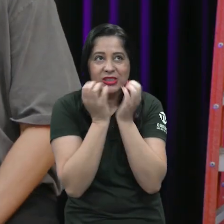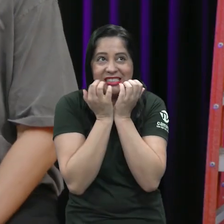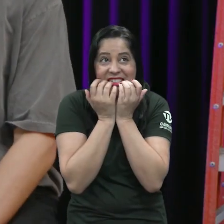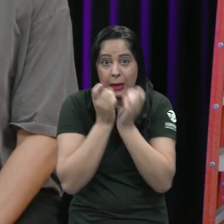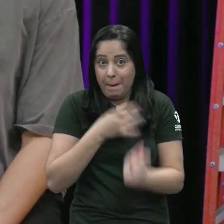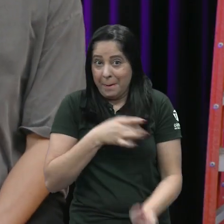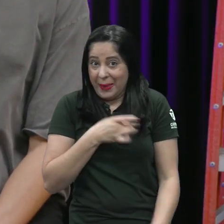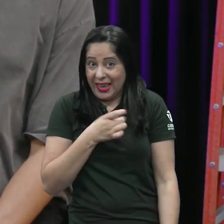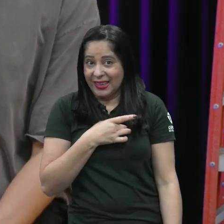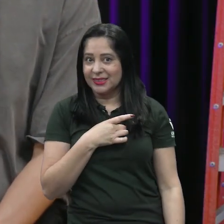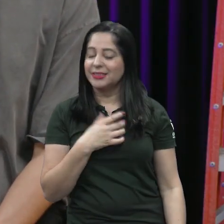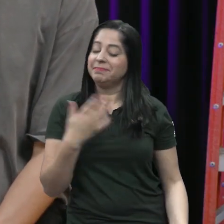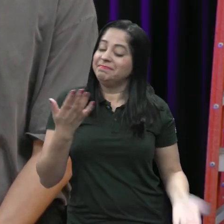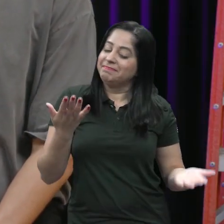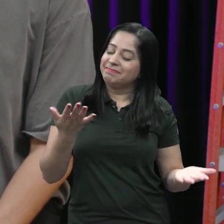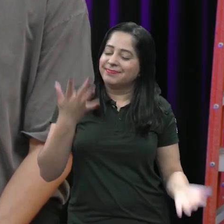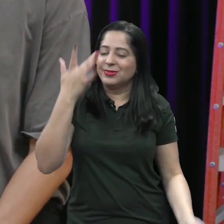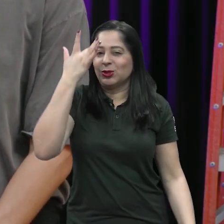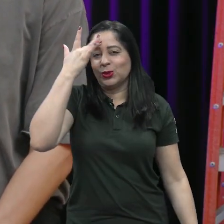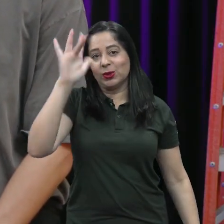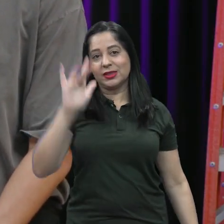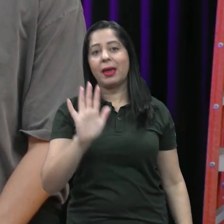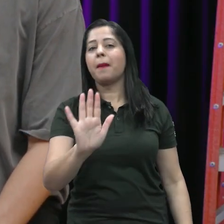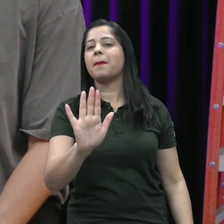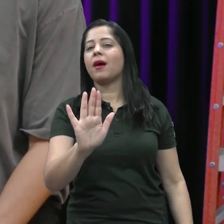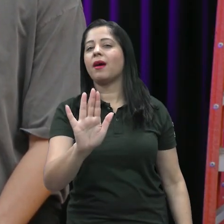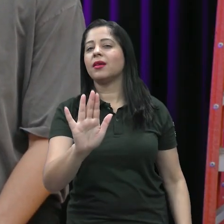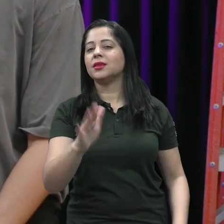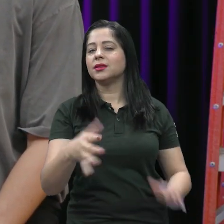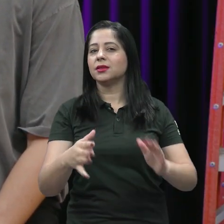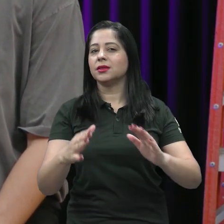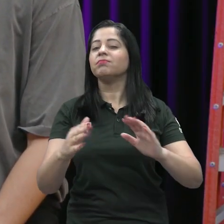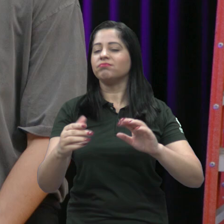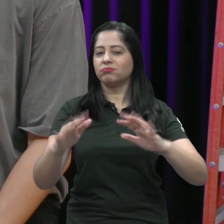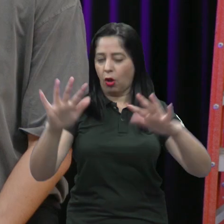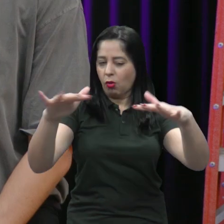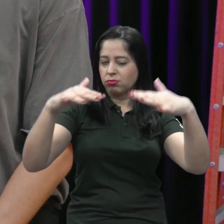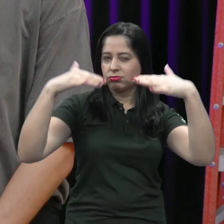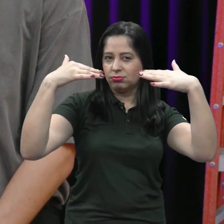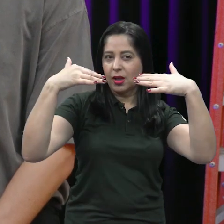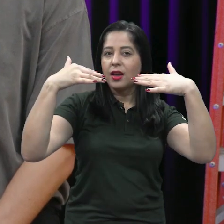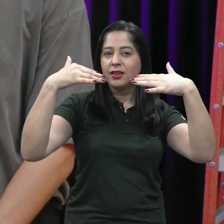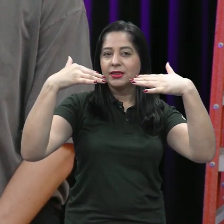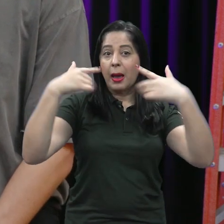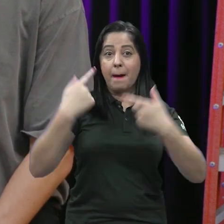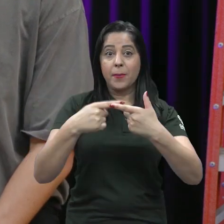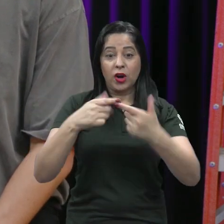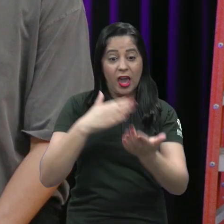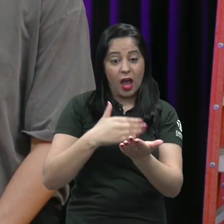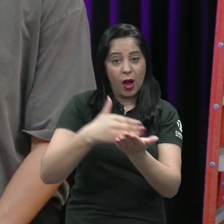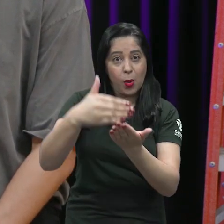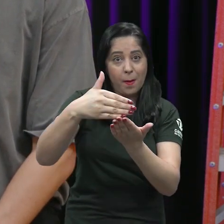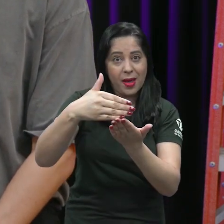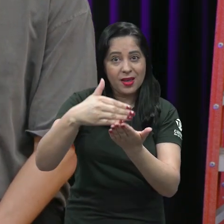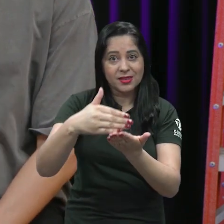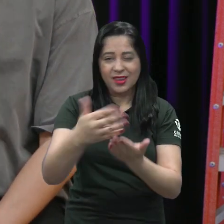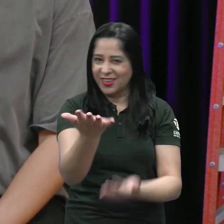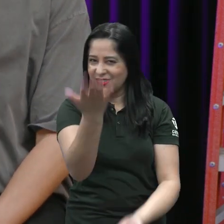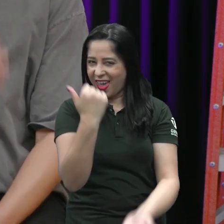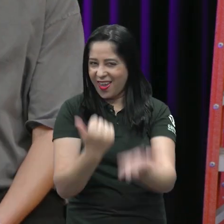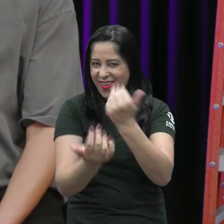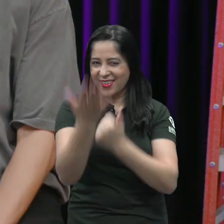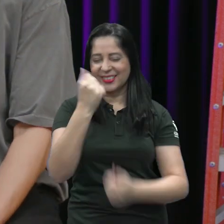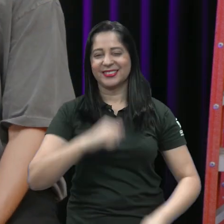as unhas? Eita, não sei, viu? E você, ó? Então segue a gente aqui com Conexão, porque já tá começando.